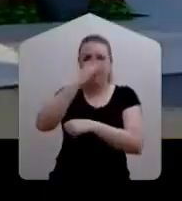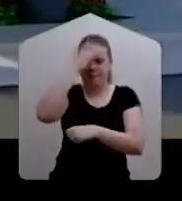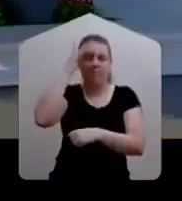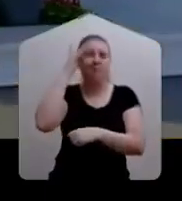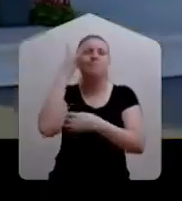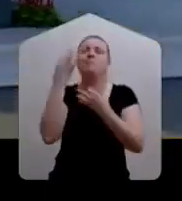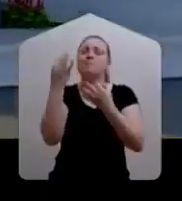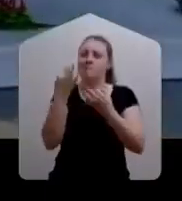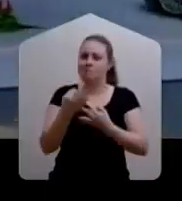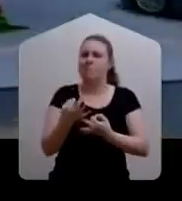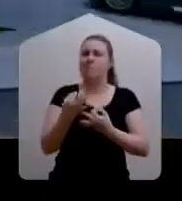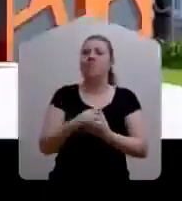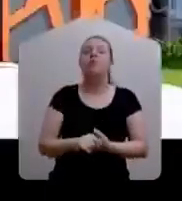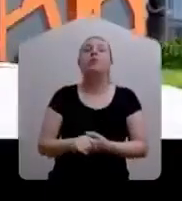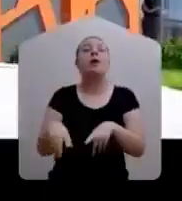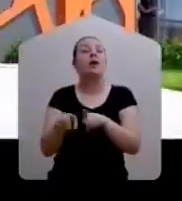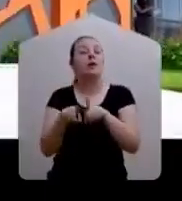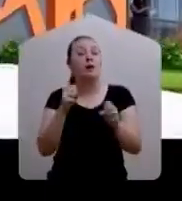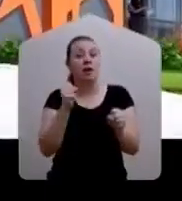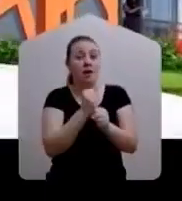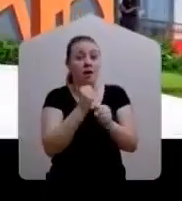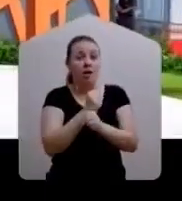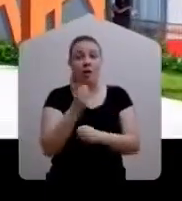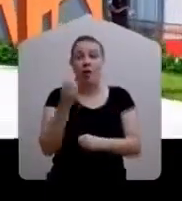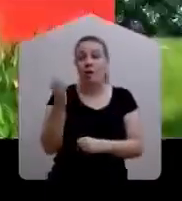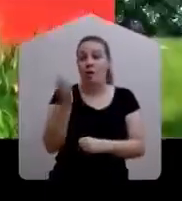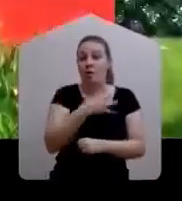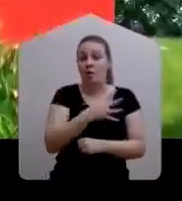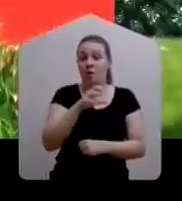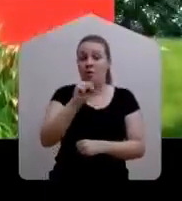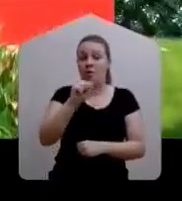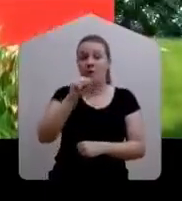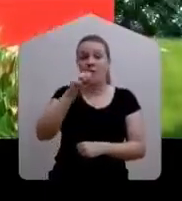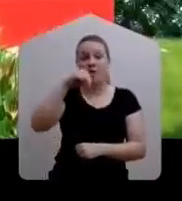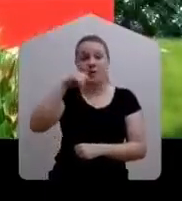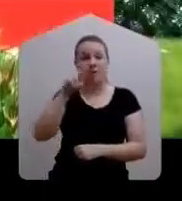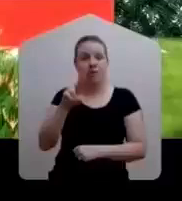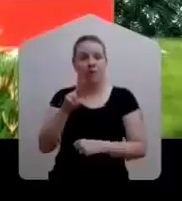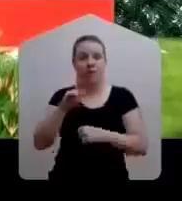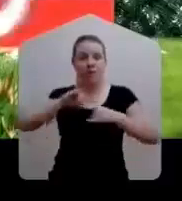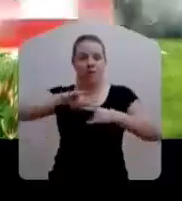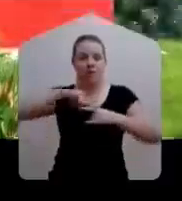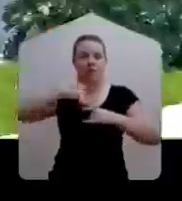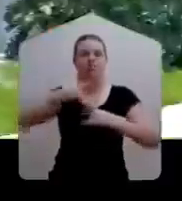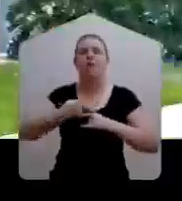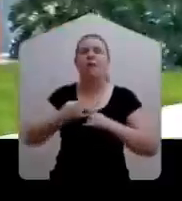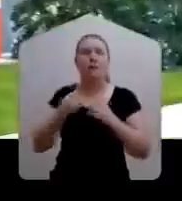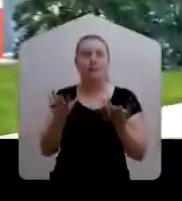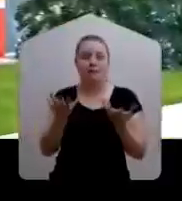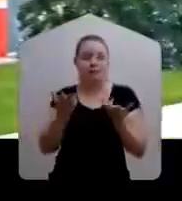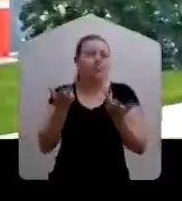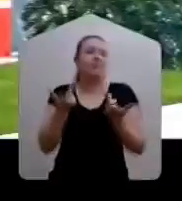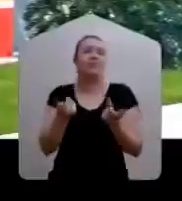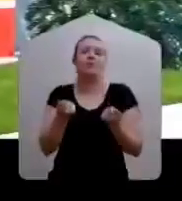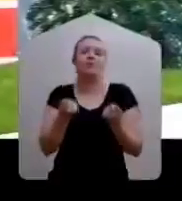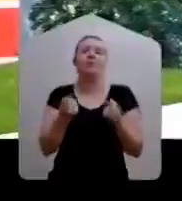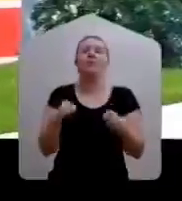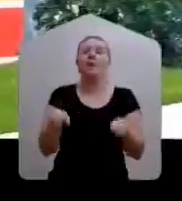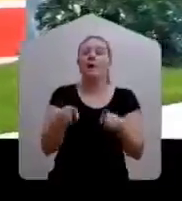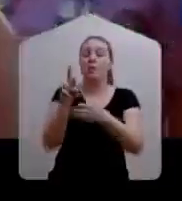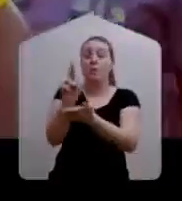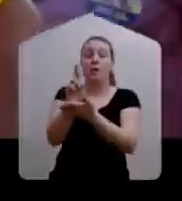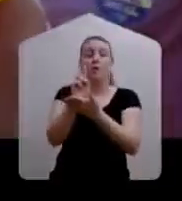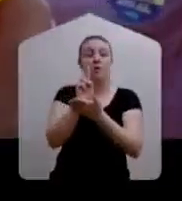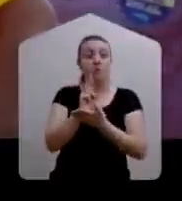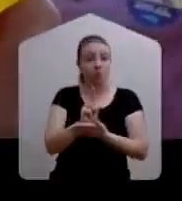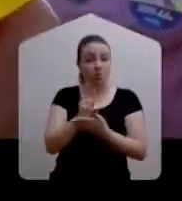com dignidade. Também vai construir a nova sede do SAMU, moderna e funcional, com recursos garantidos pela